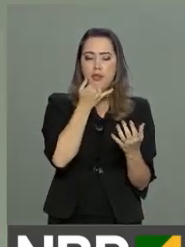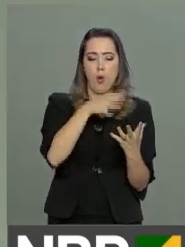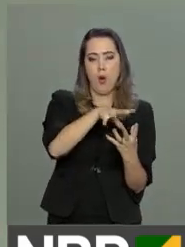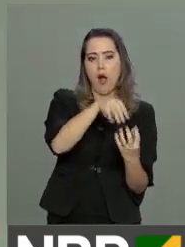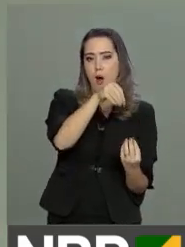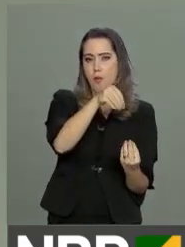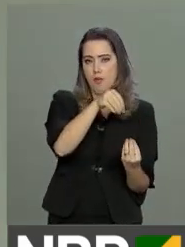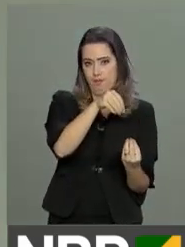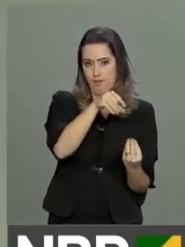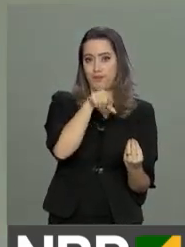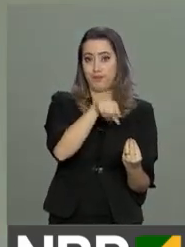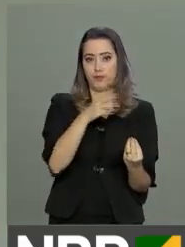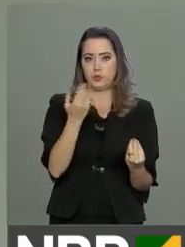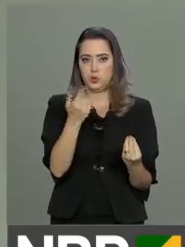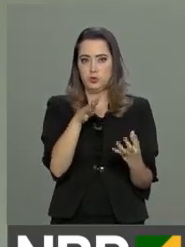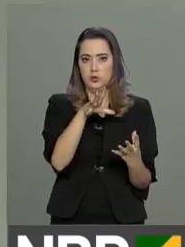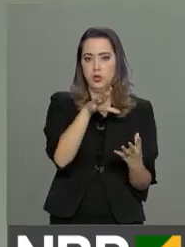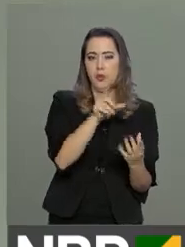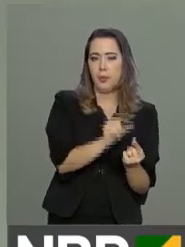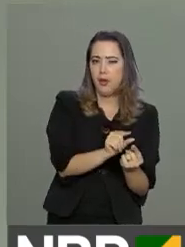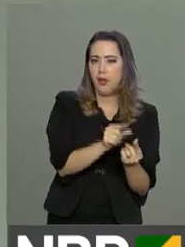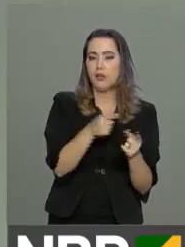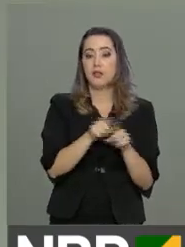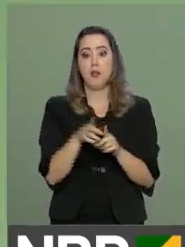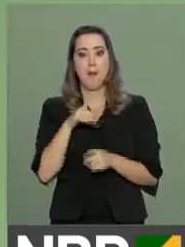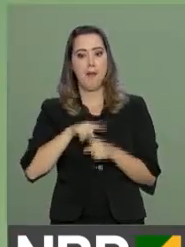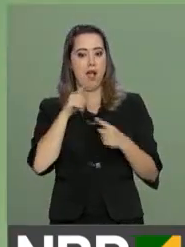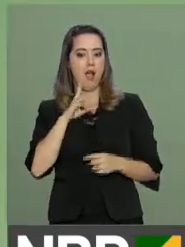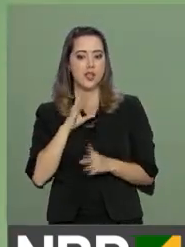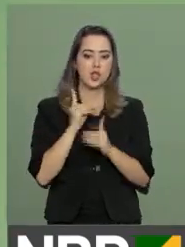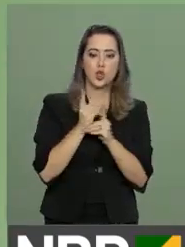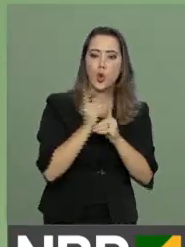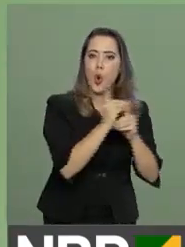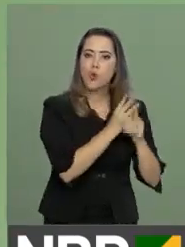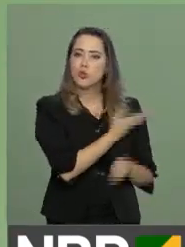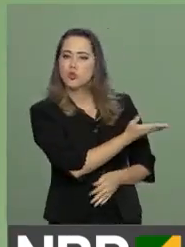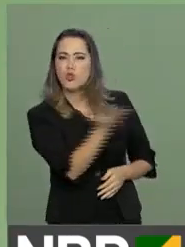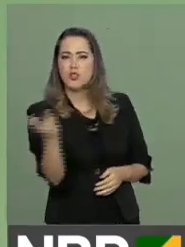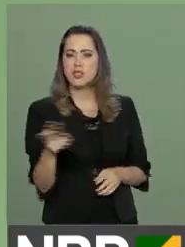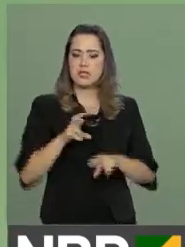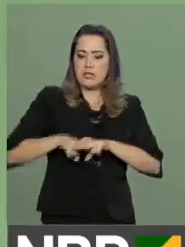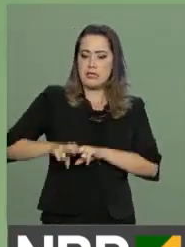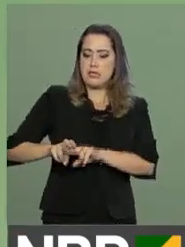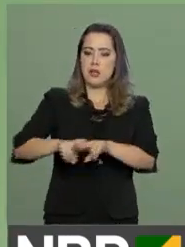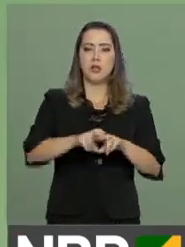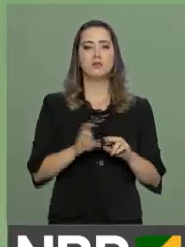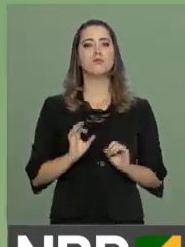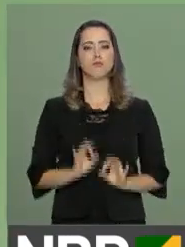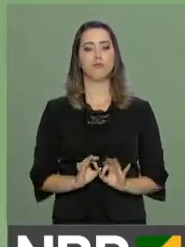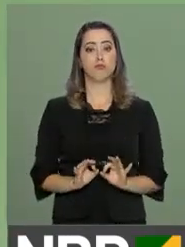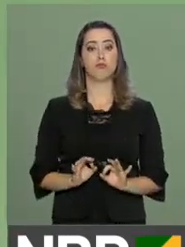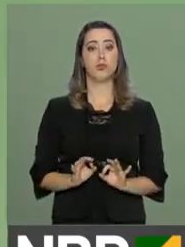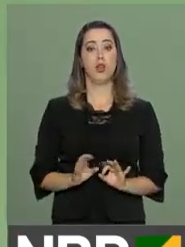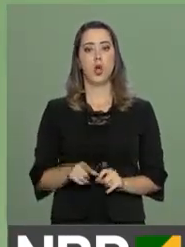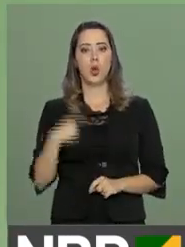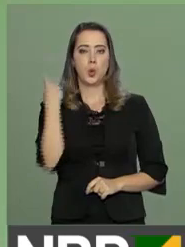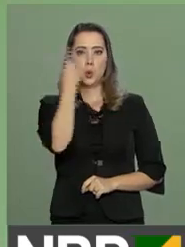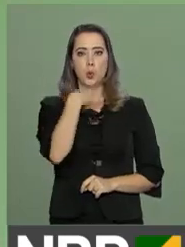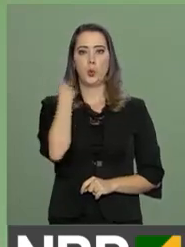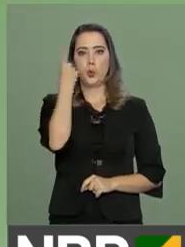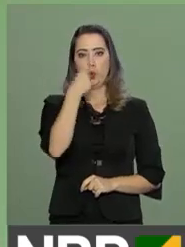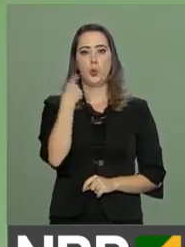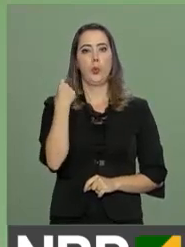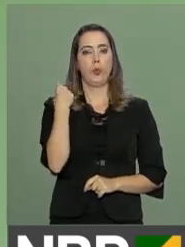vibração, encontro todos os senhores e senhoras sentados disciplinadamente durante